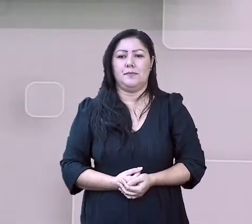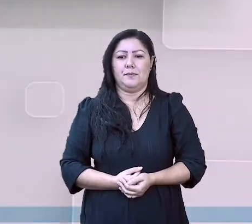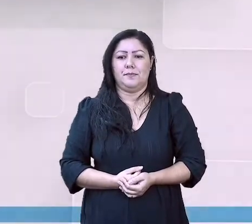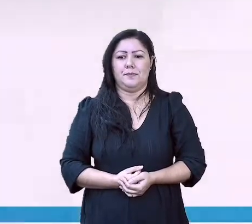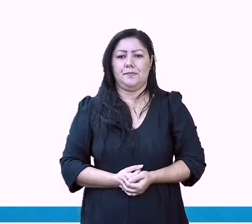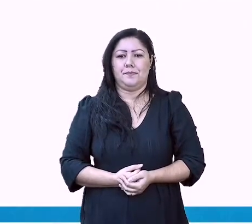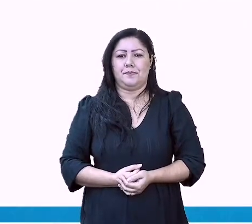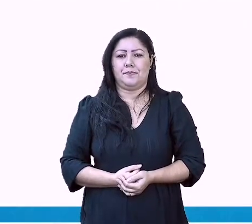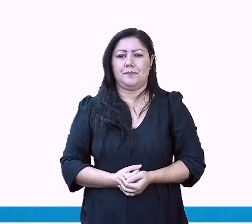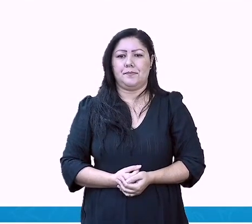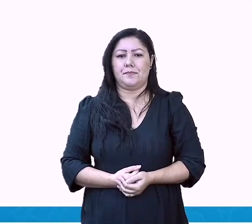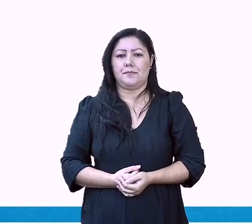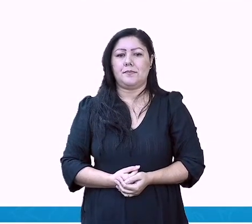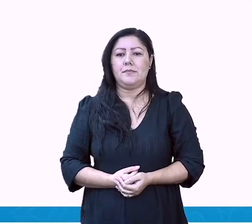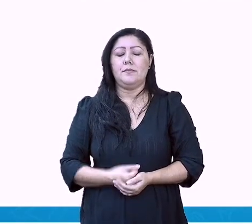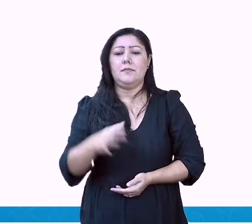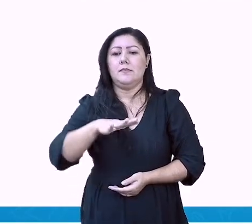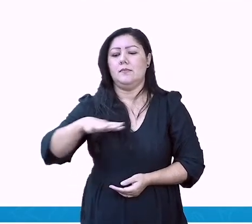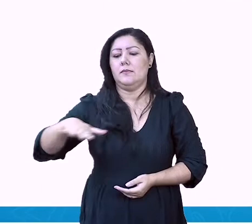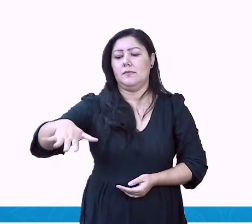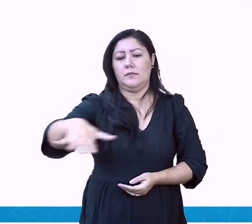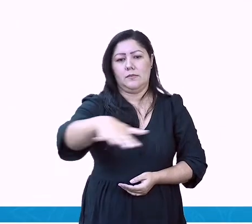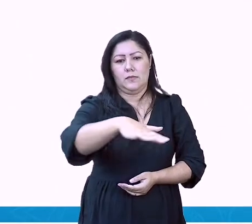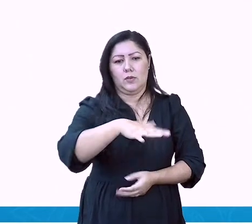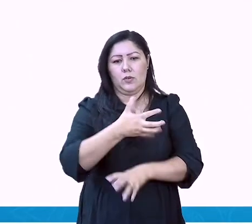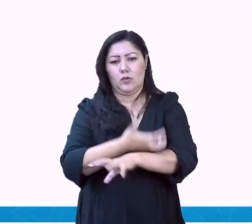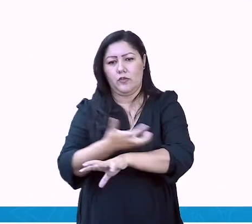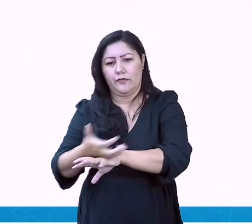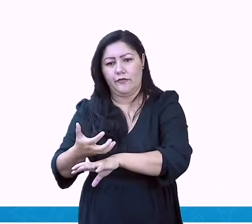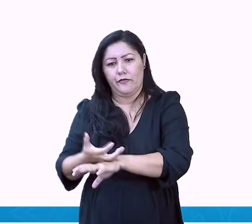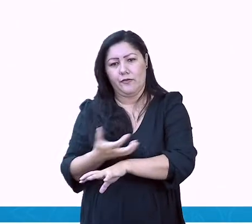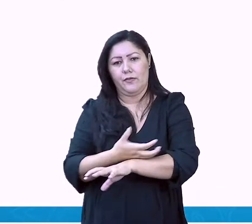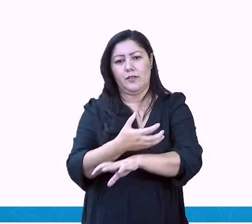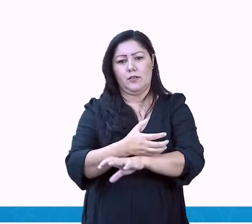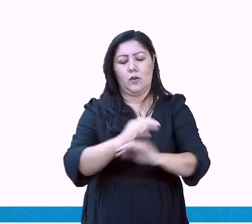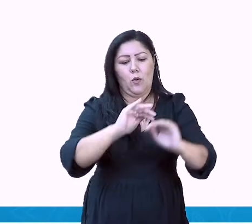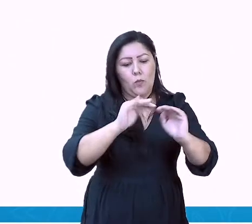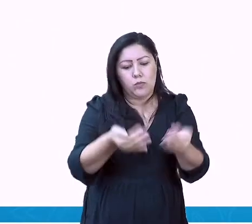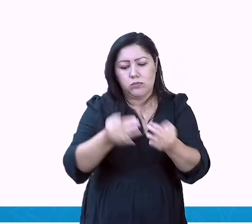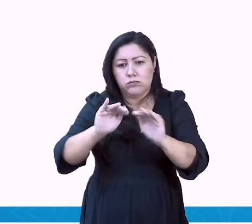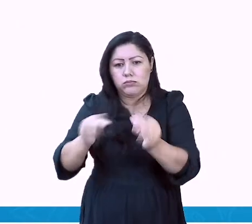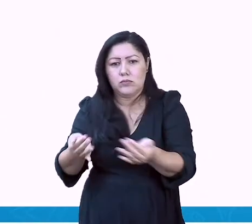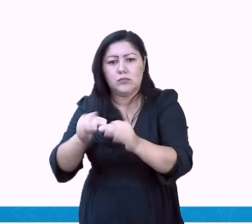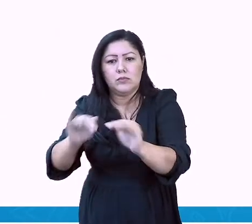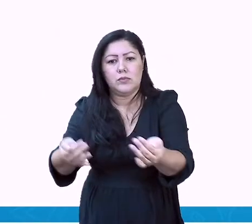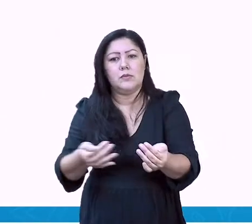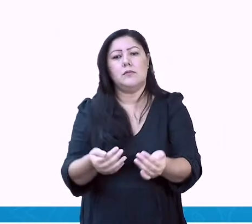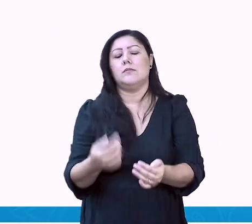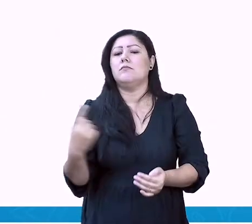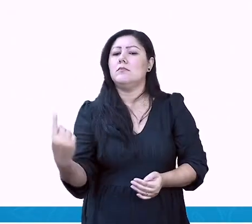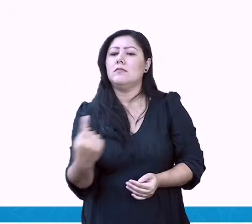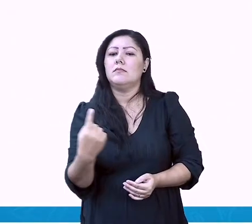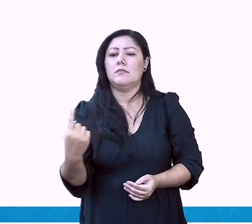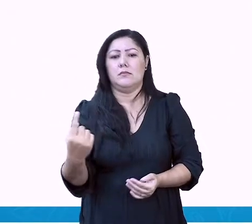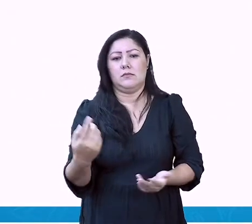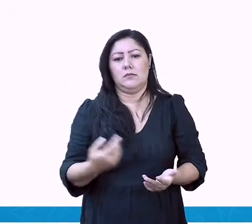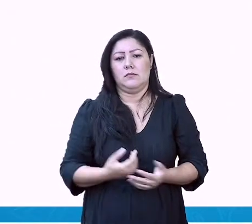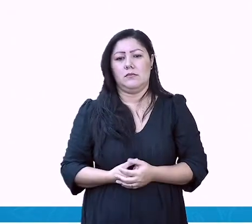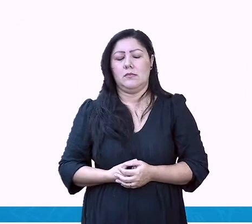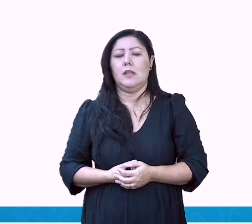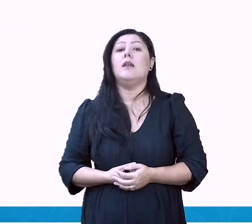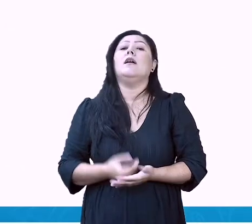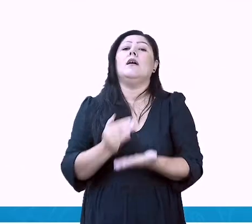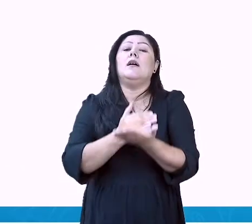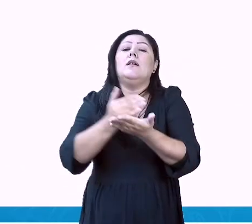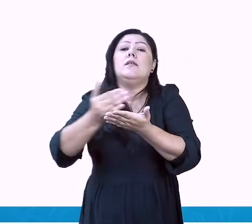Há predomínio de vegetação de pequeno porte e árvores isoladas. A duração da